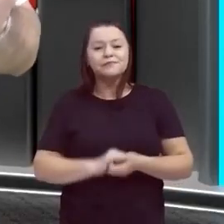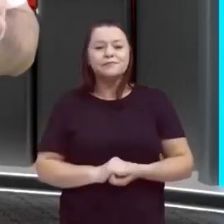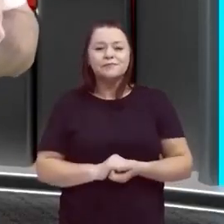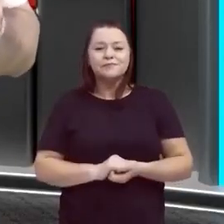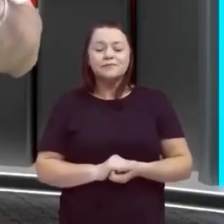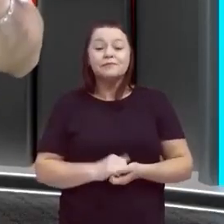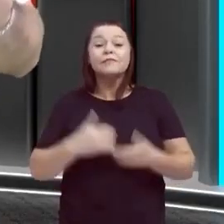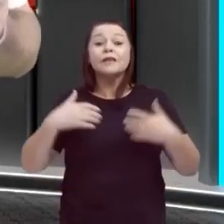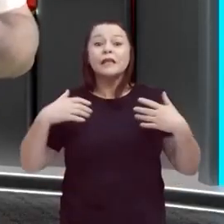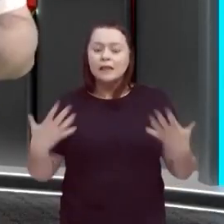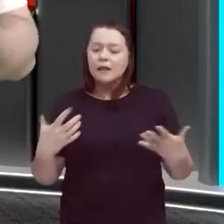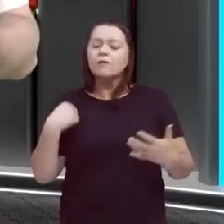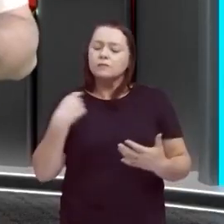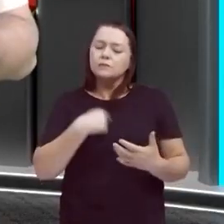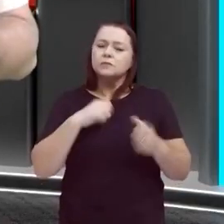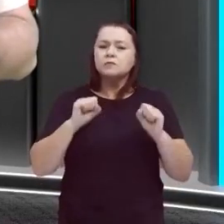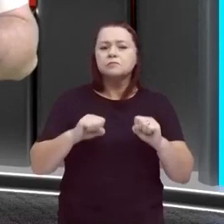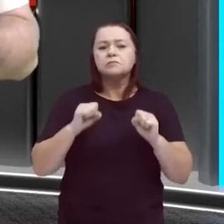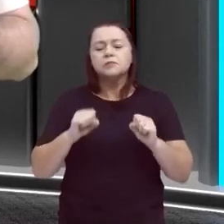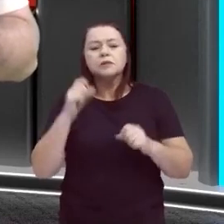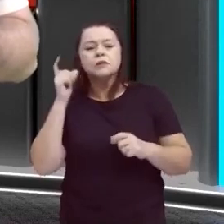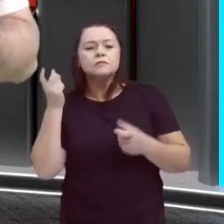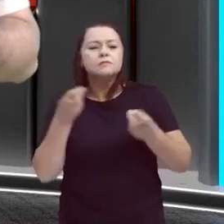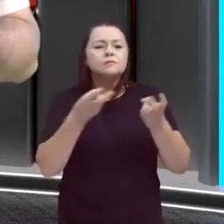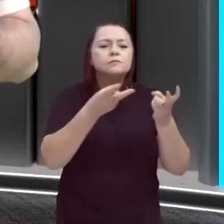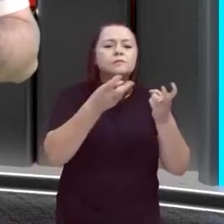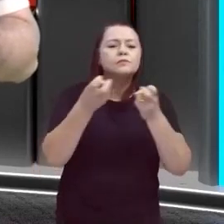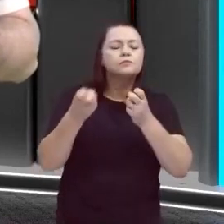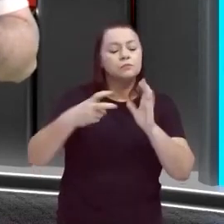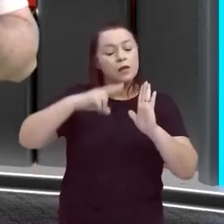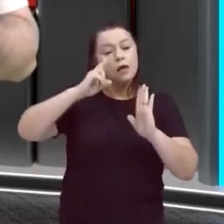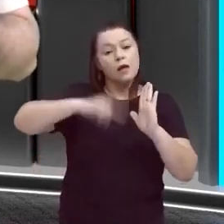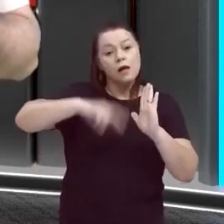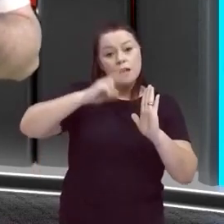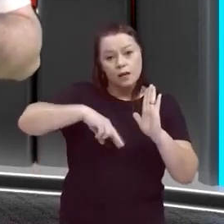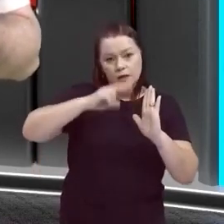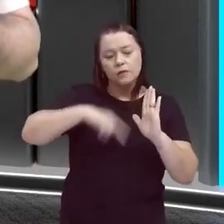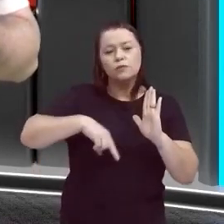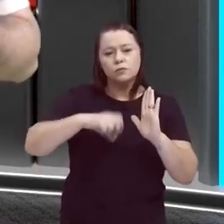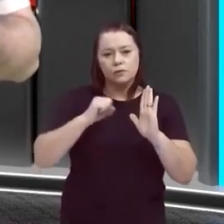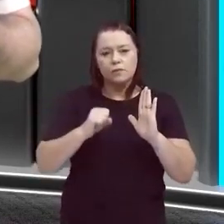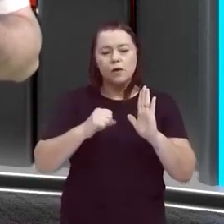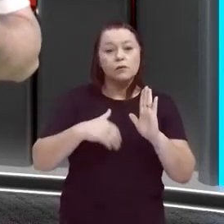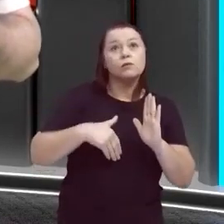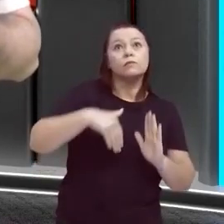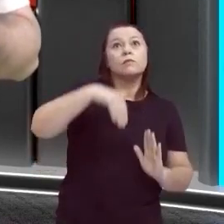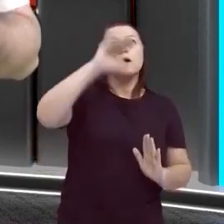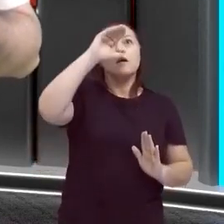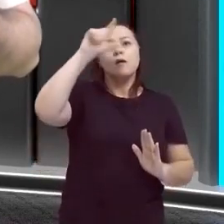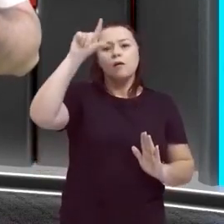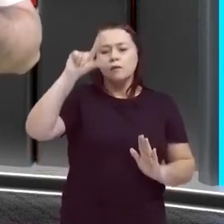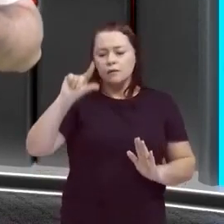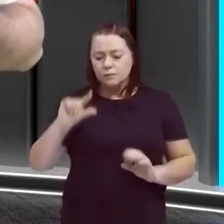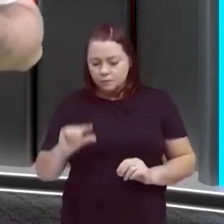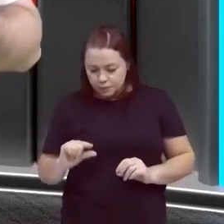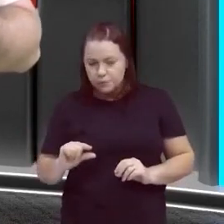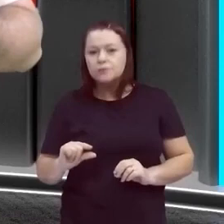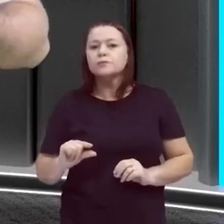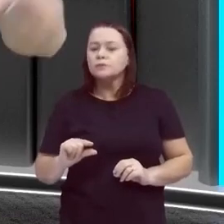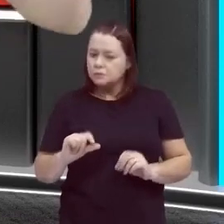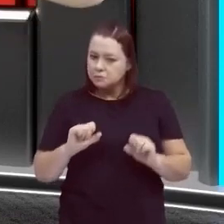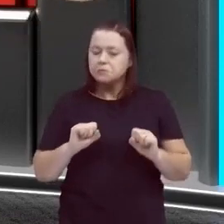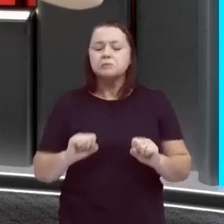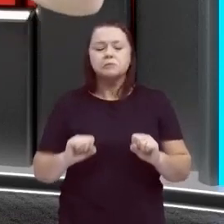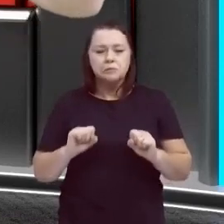nós podemos observar aqui o gráfico, eu posso fazer leitura tanto de elementos, né, em maior quantidade, ou aqueles que têm o quê? Menor